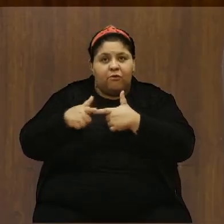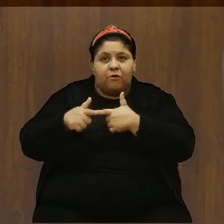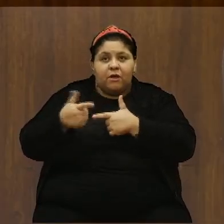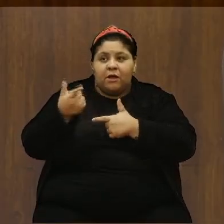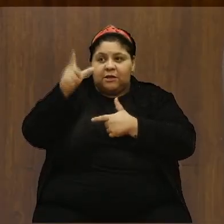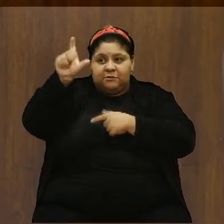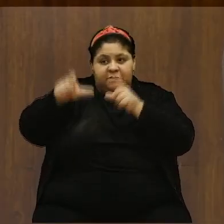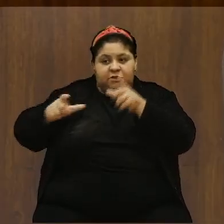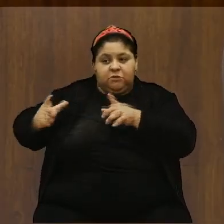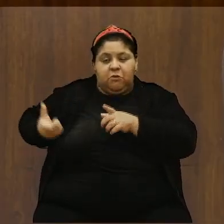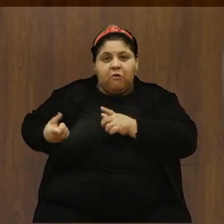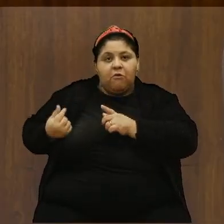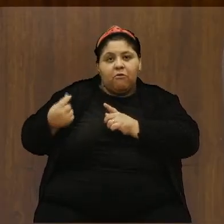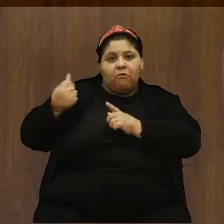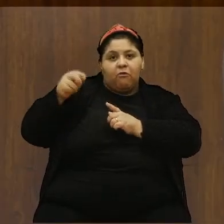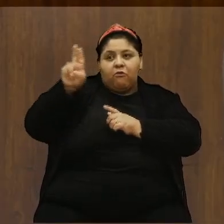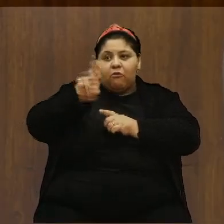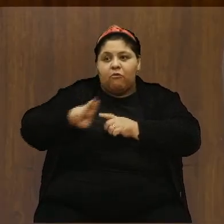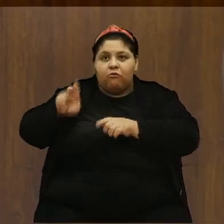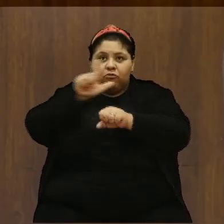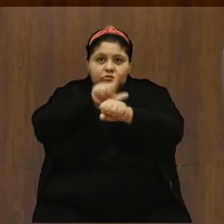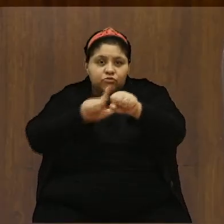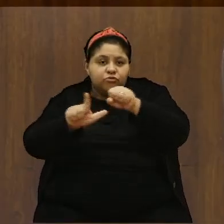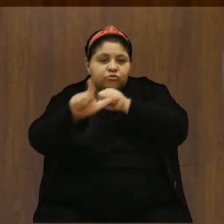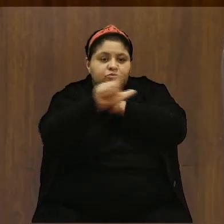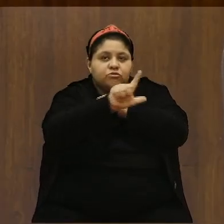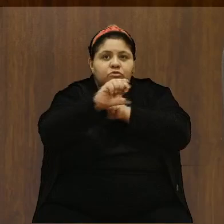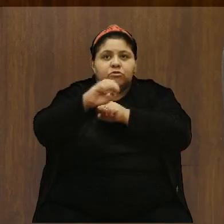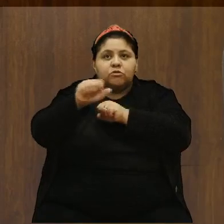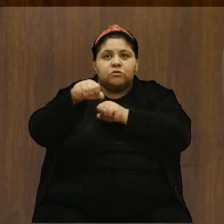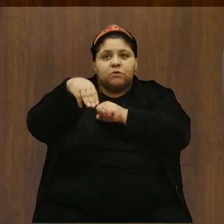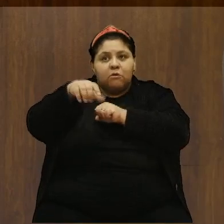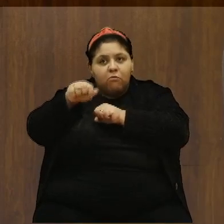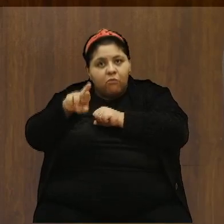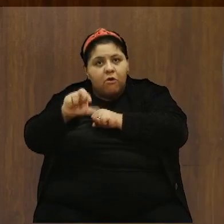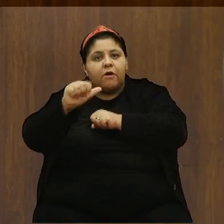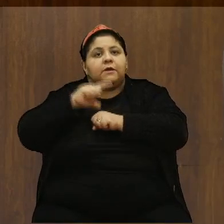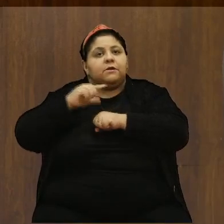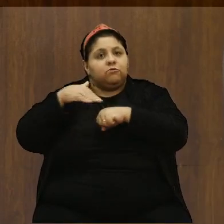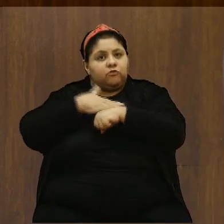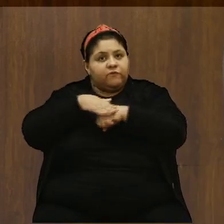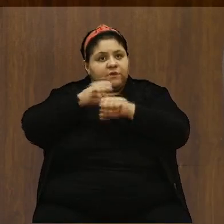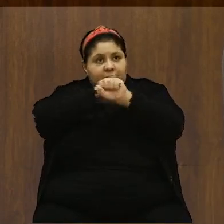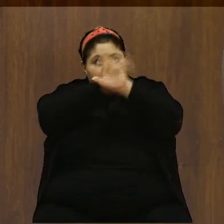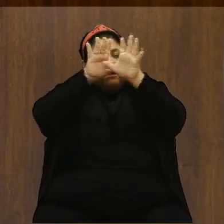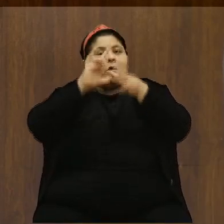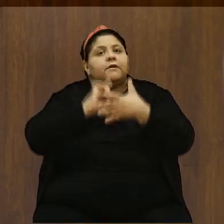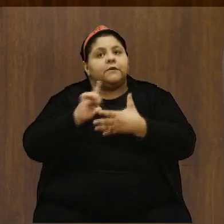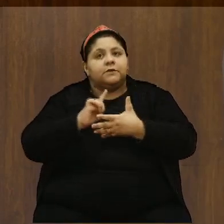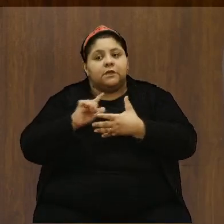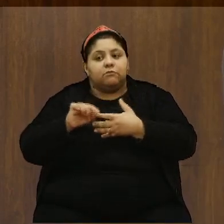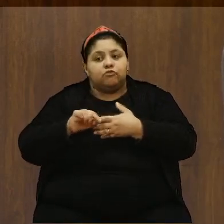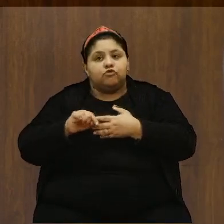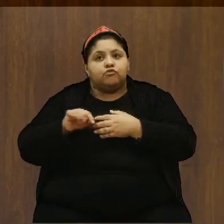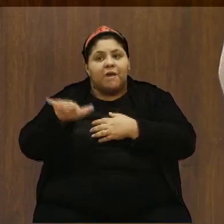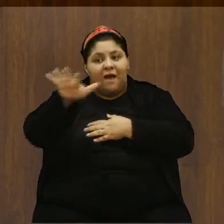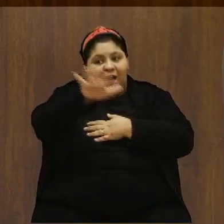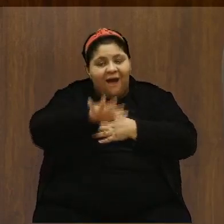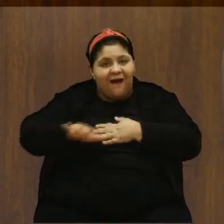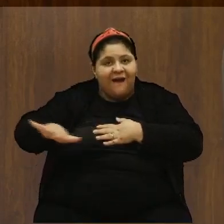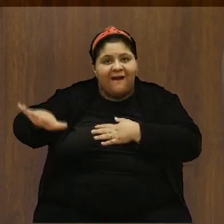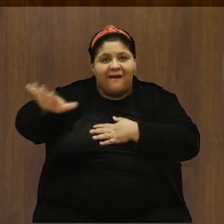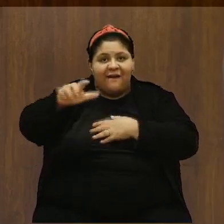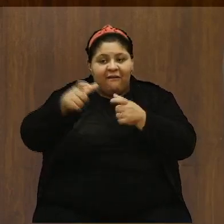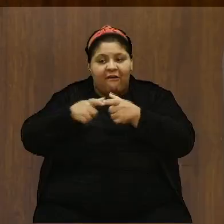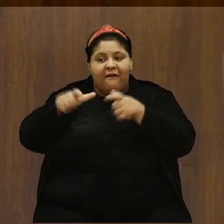ricos utilizando o loteamento do Samuara. Isso a gente tem que conversar de forma franca. A gente tem uma área, e a